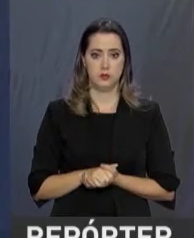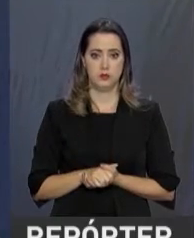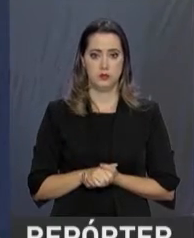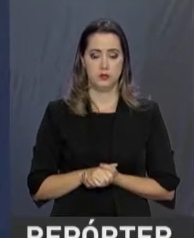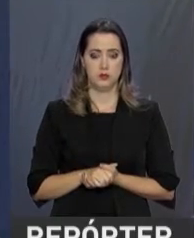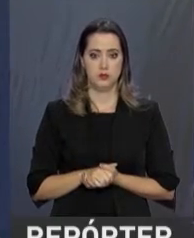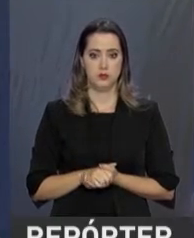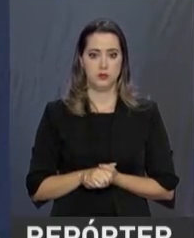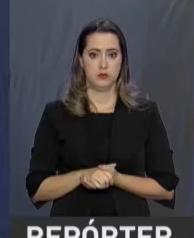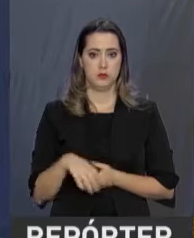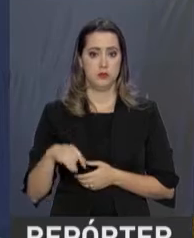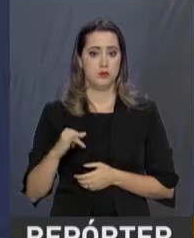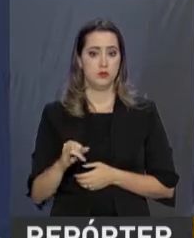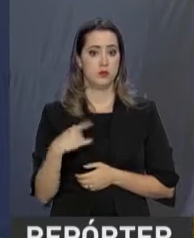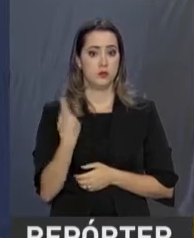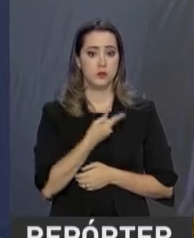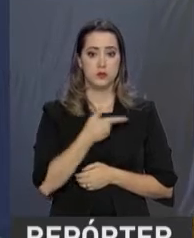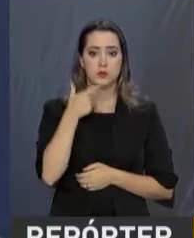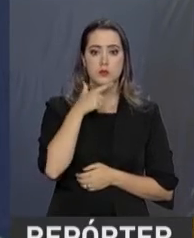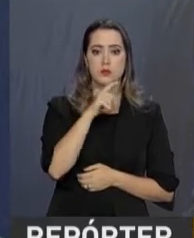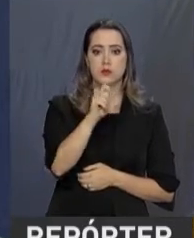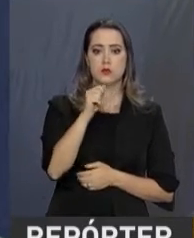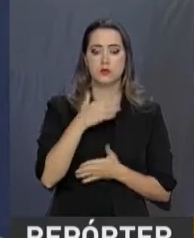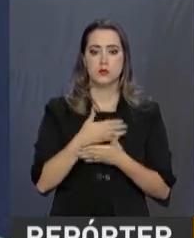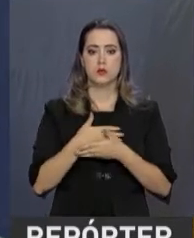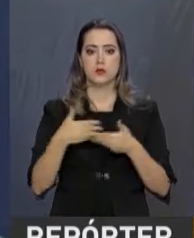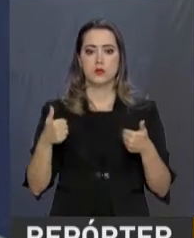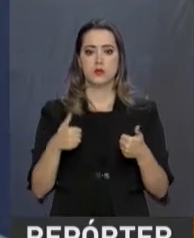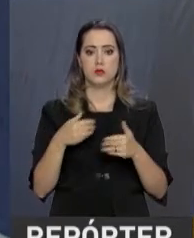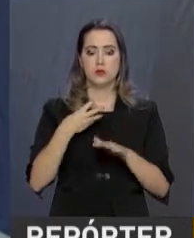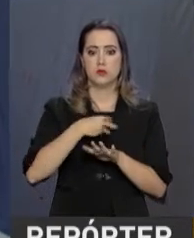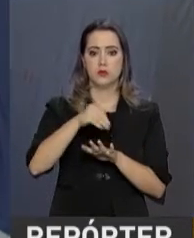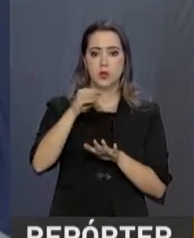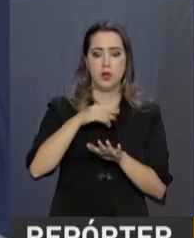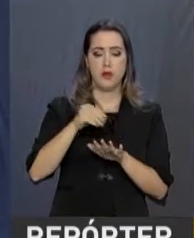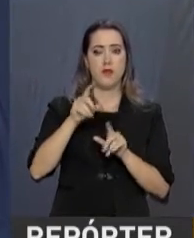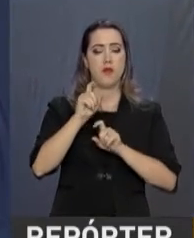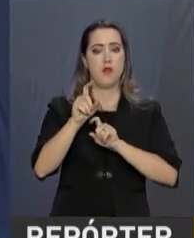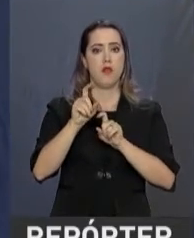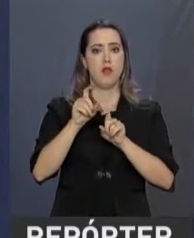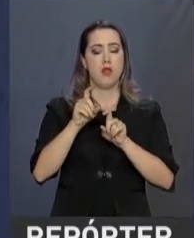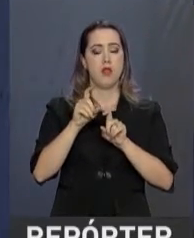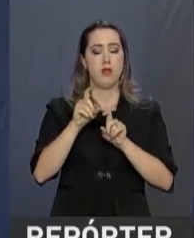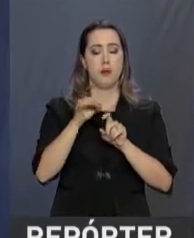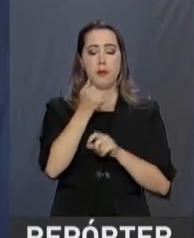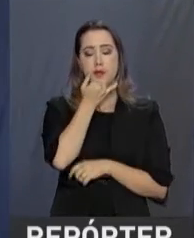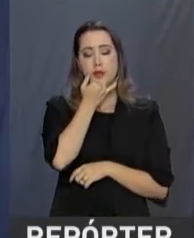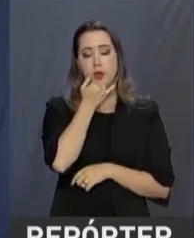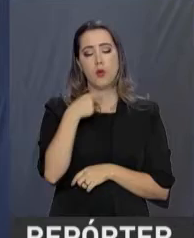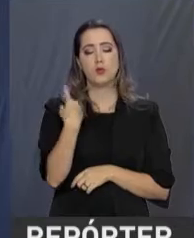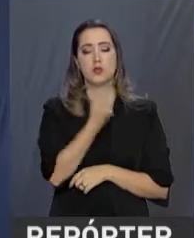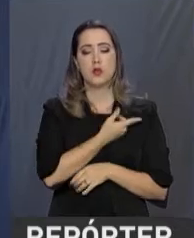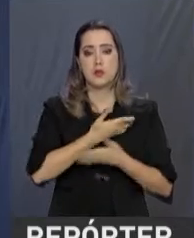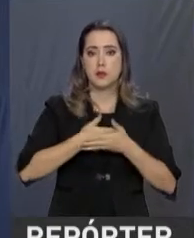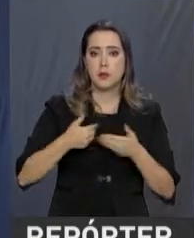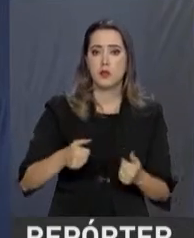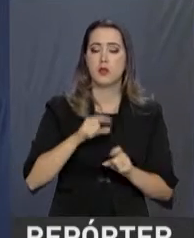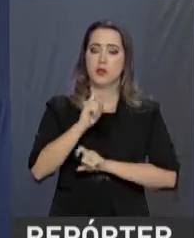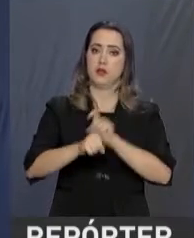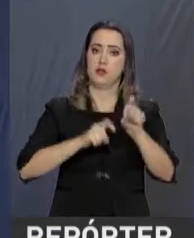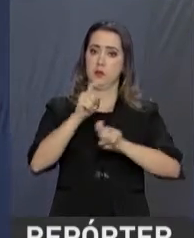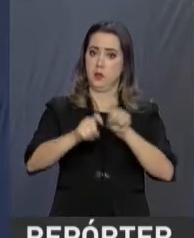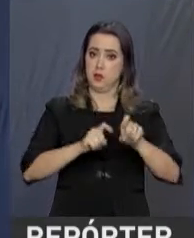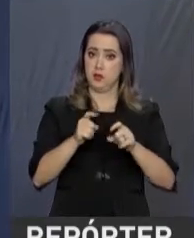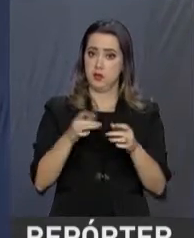a informatização não na saúde se nós conseguirmos dar uma melhor eficiência no nosso gasto em